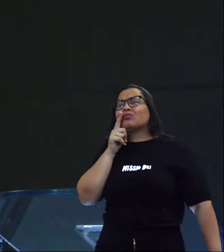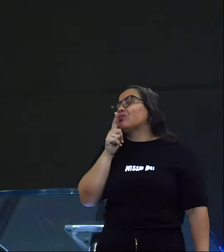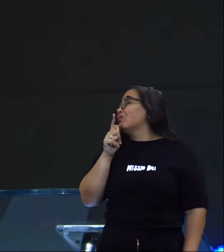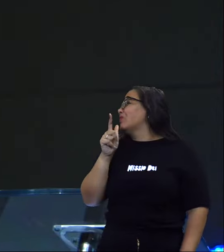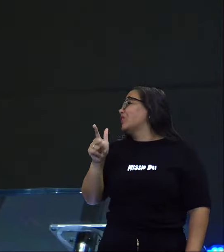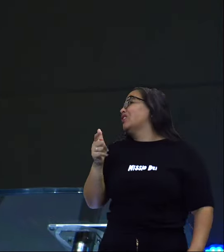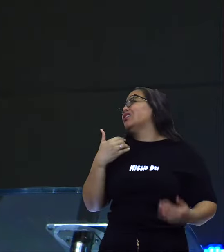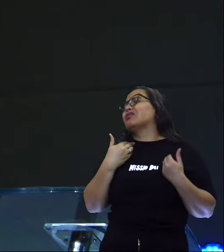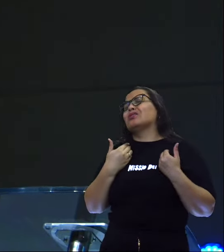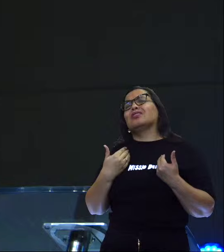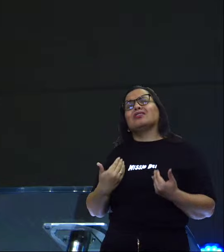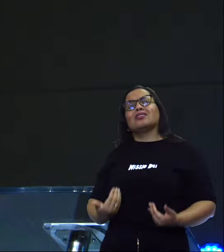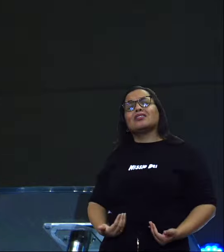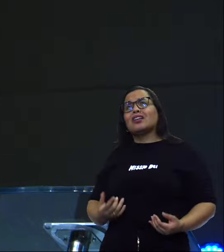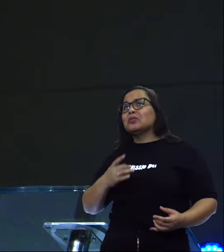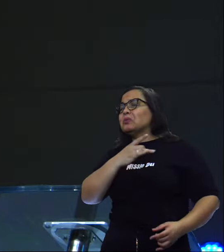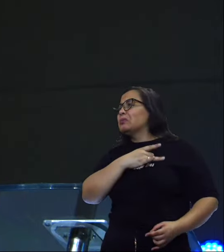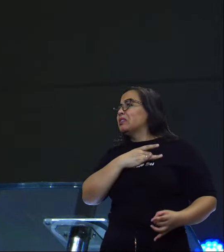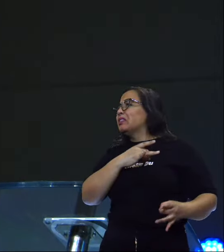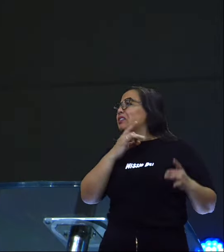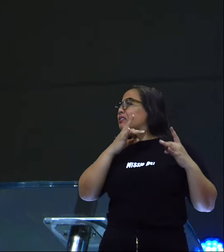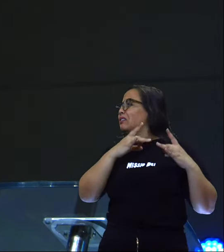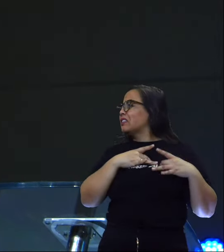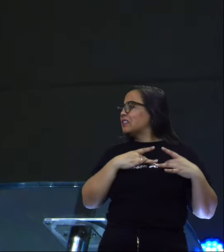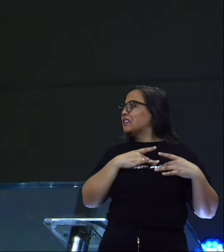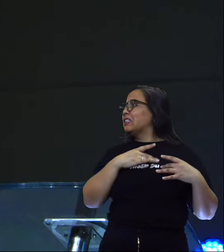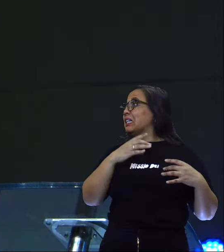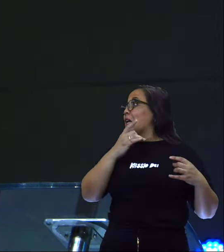Espírito falando comigo assim, filho, fica tranquilo.